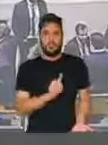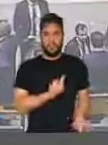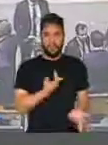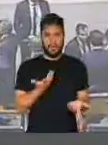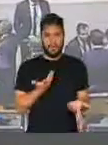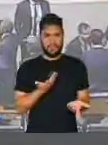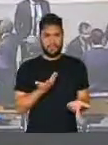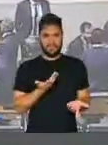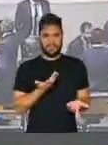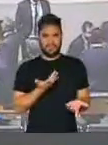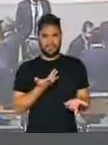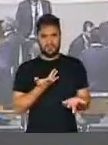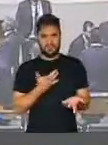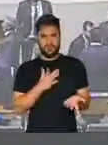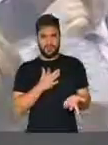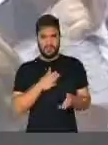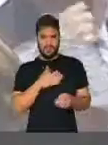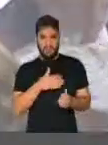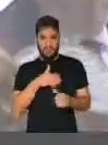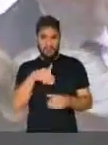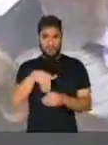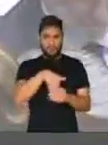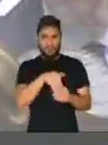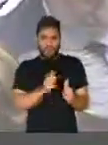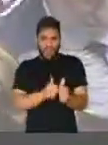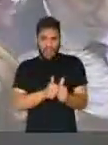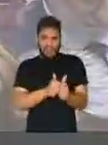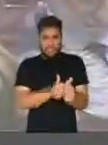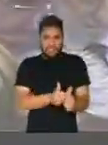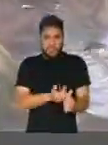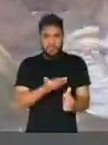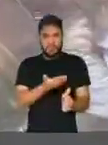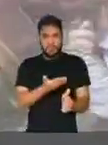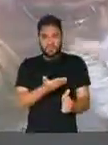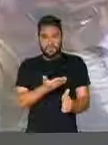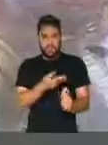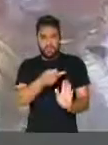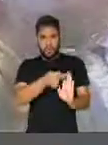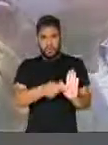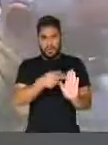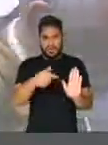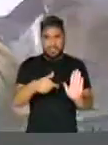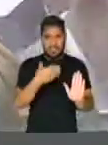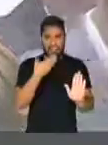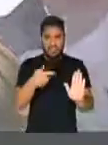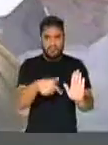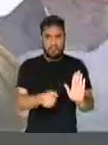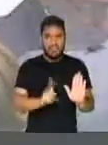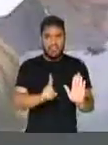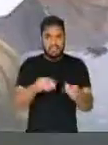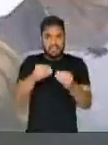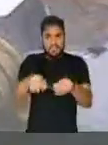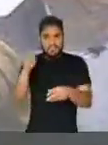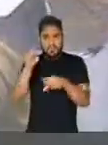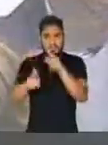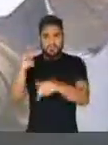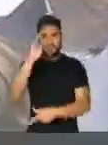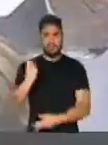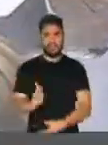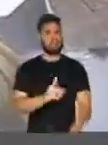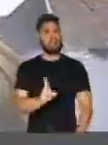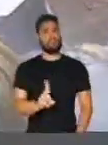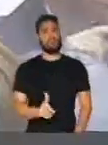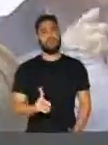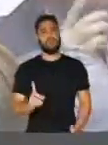atuar com a iniciativa que claramente ofende os interesses do povo brasileiro. Nós gostaríamos de estar discutindo